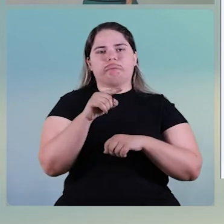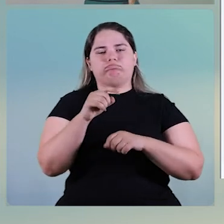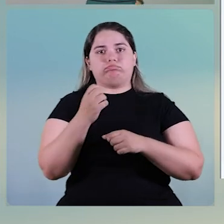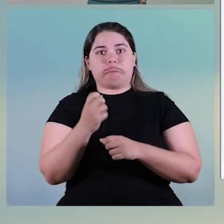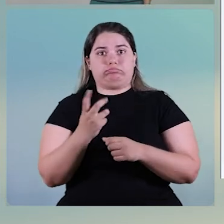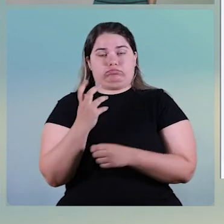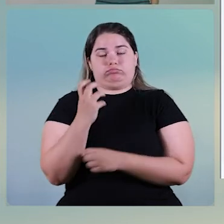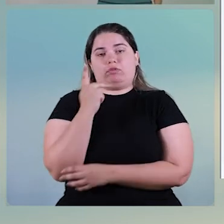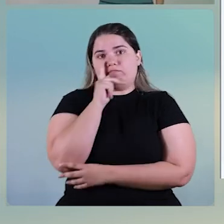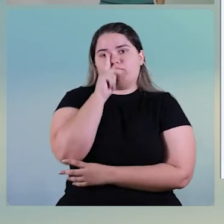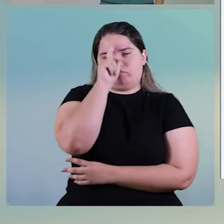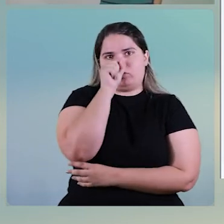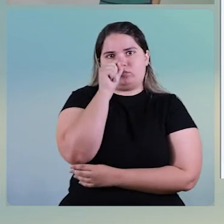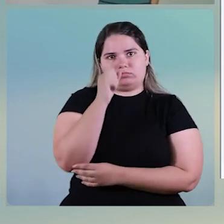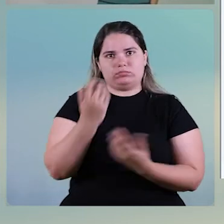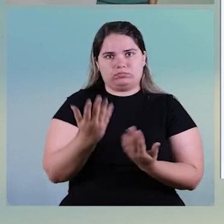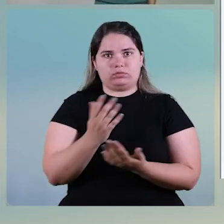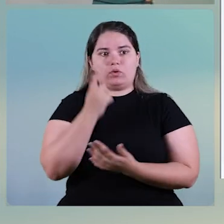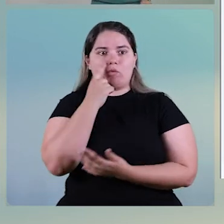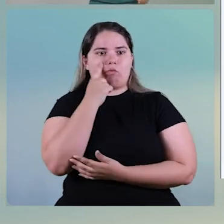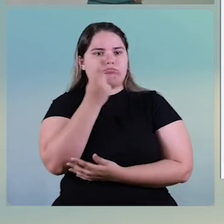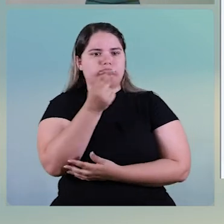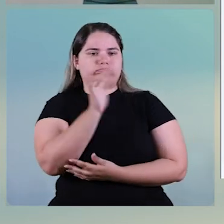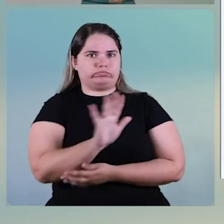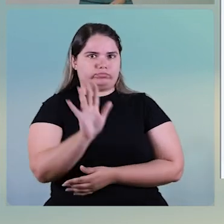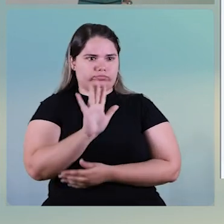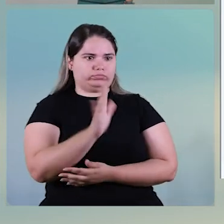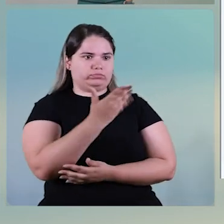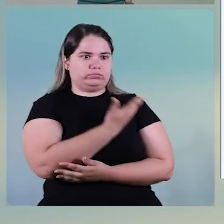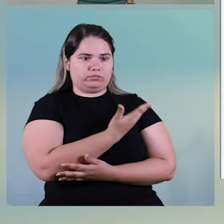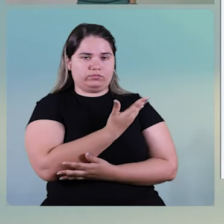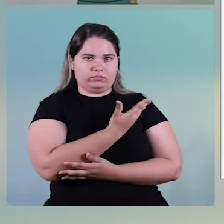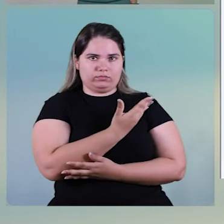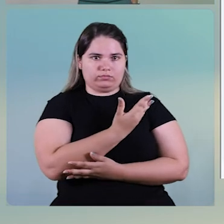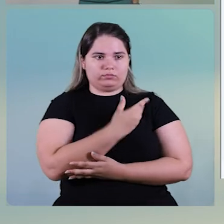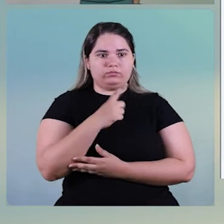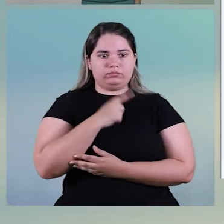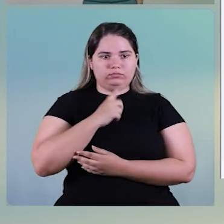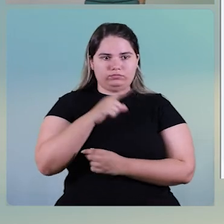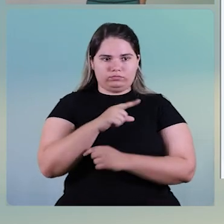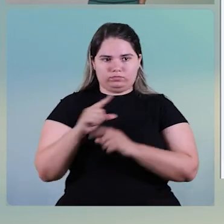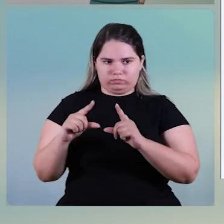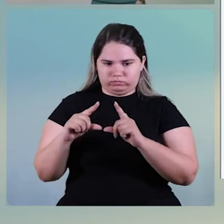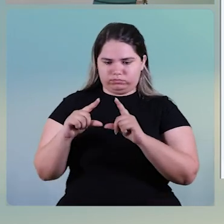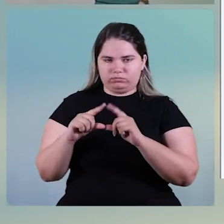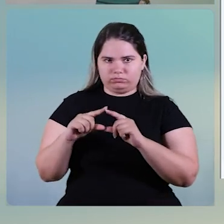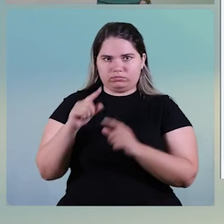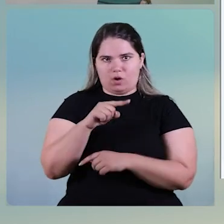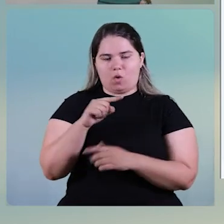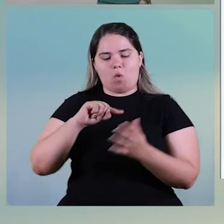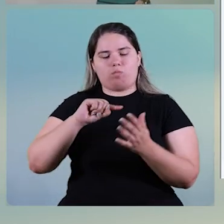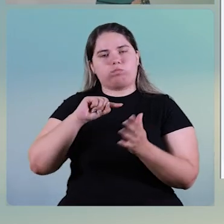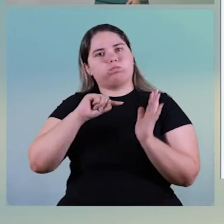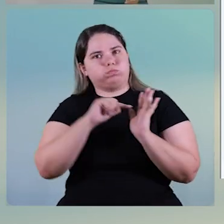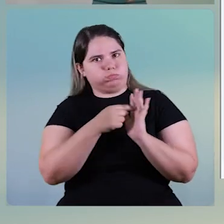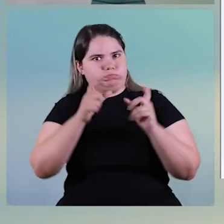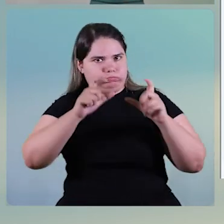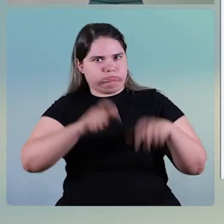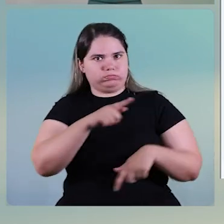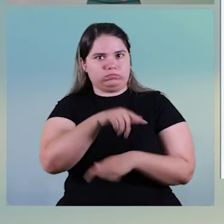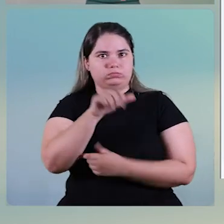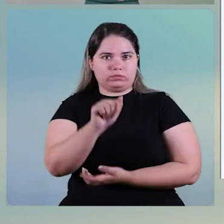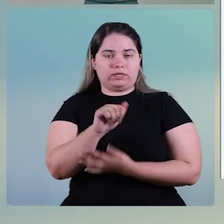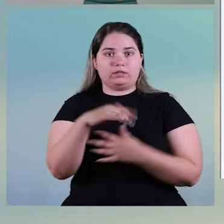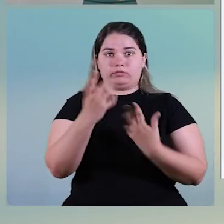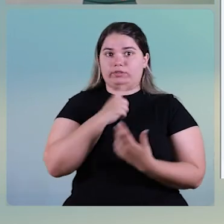força, observando essa figura, veja essa figura, você tem uma haste na horizontal com um ponto A fixo, e aí eu faço